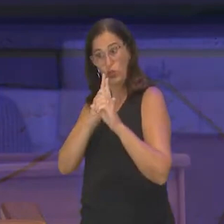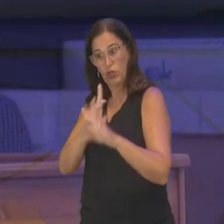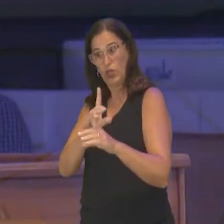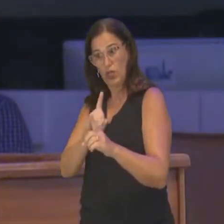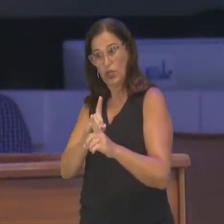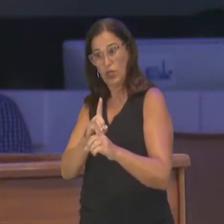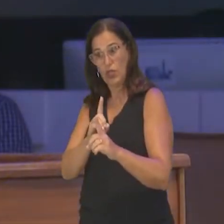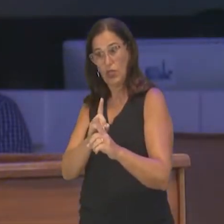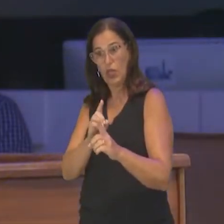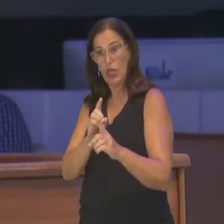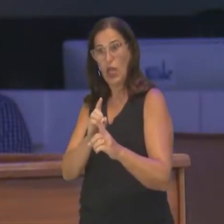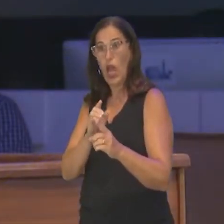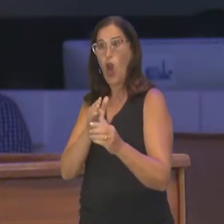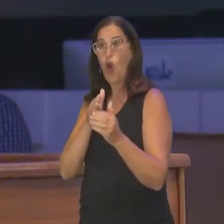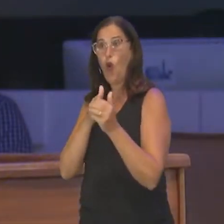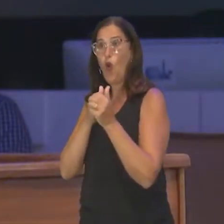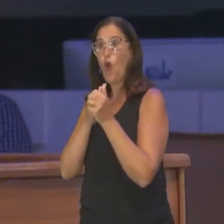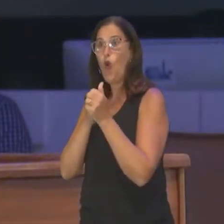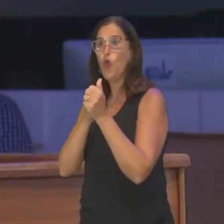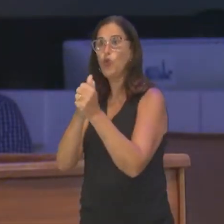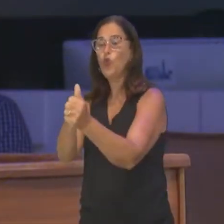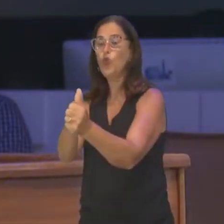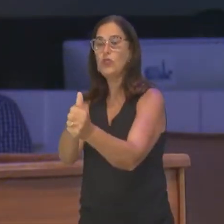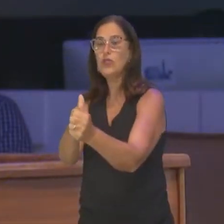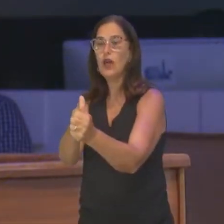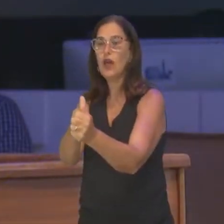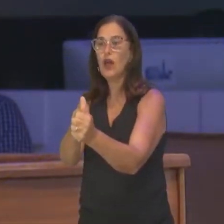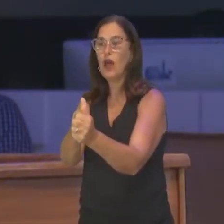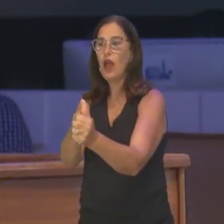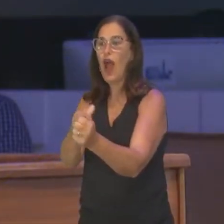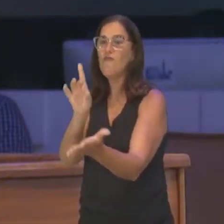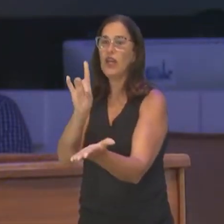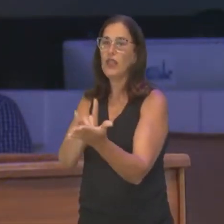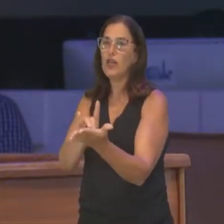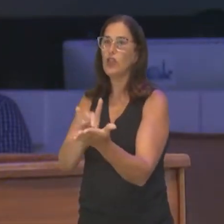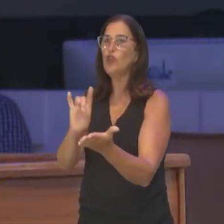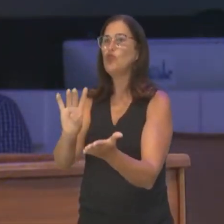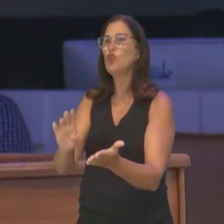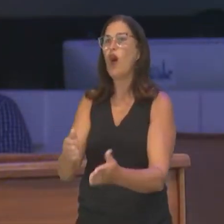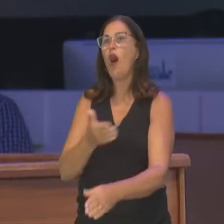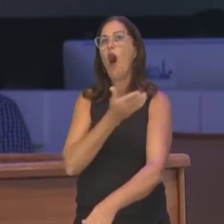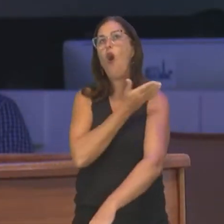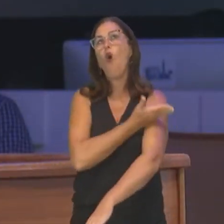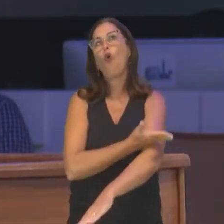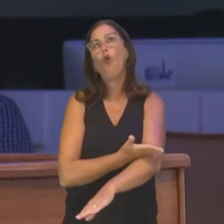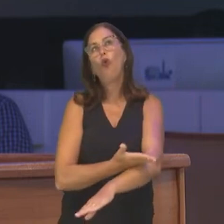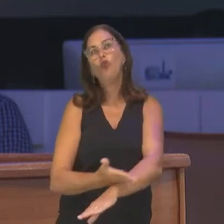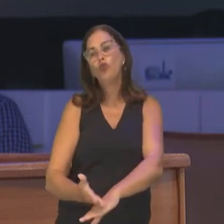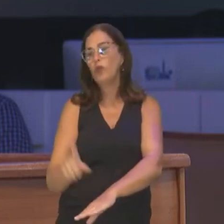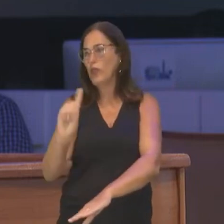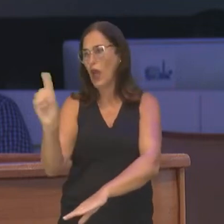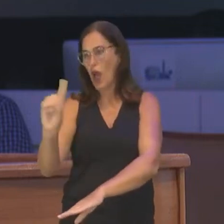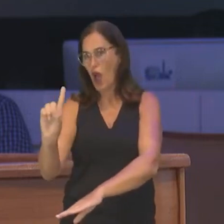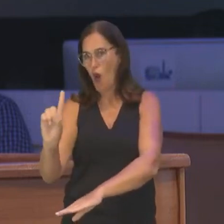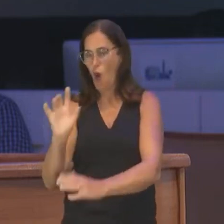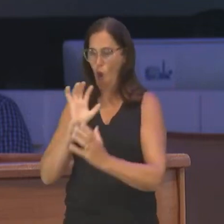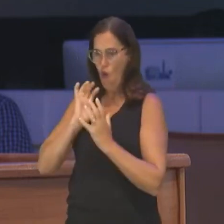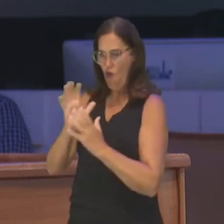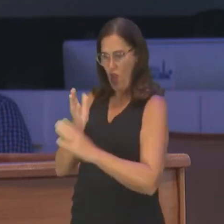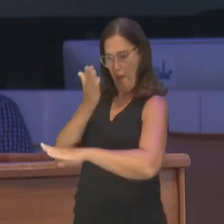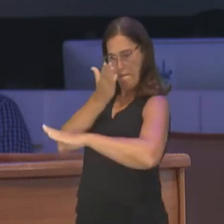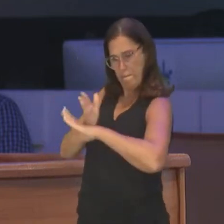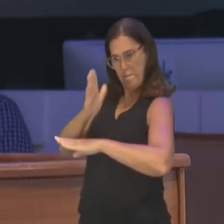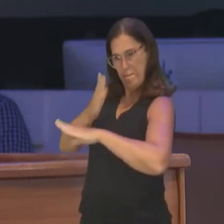não conduza apenas a um ritual cultico, mas nos conduz a uma vivência, uma prática